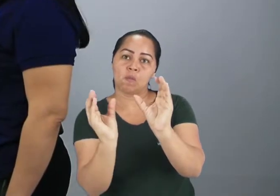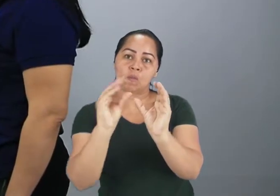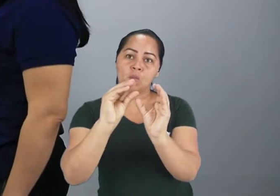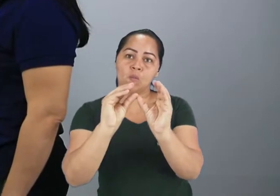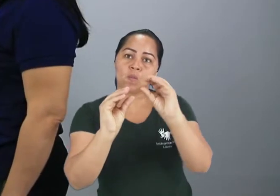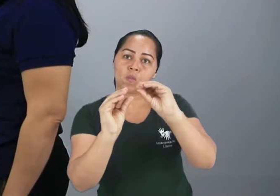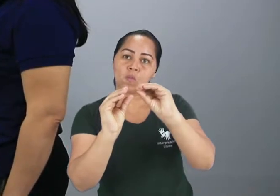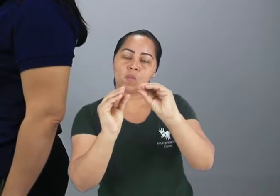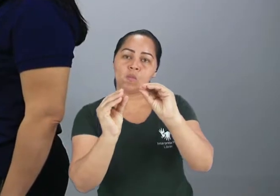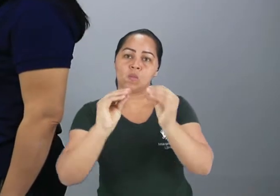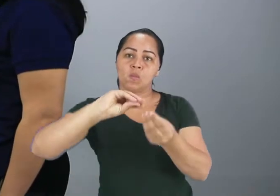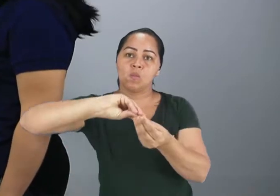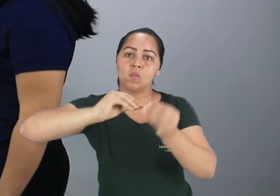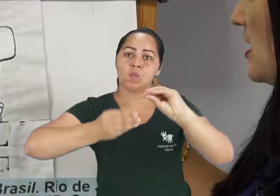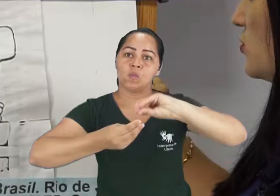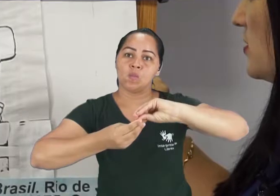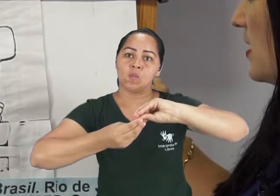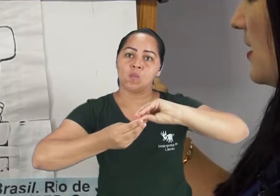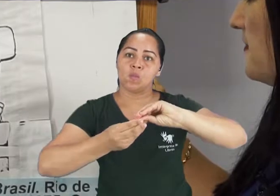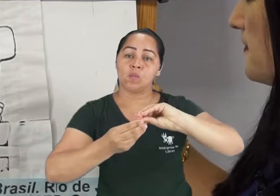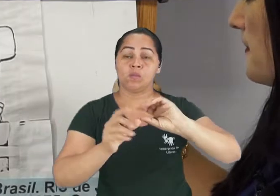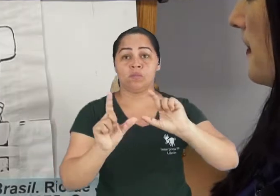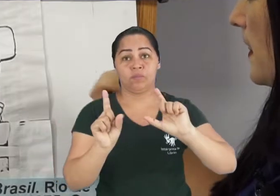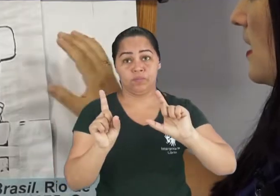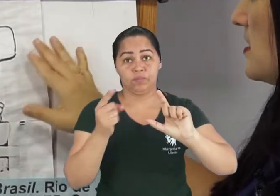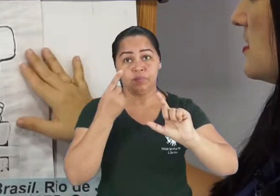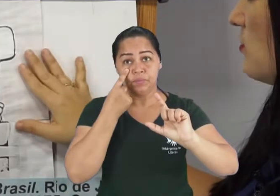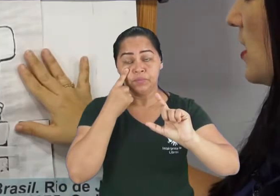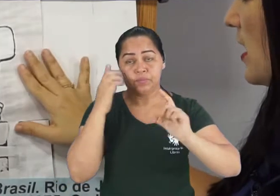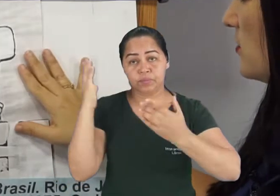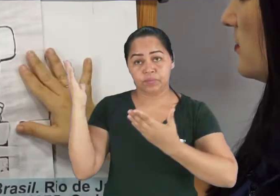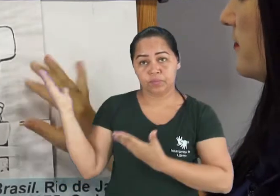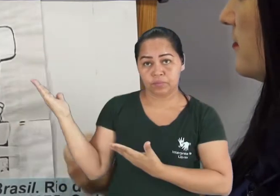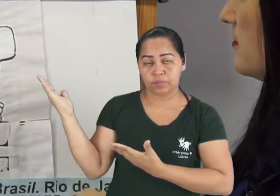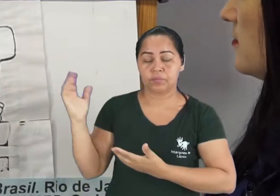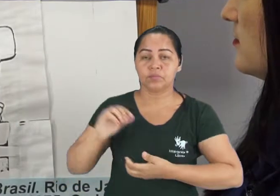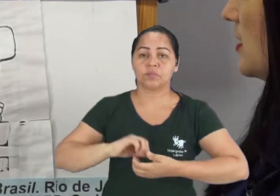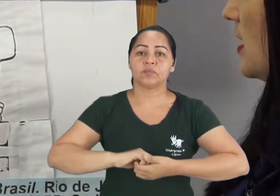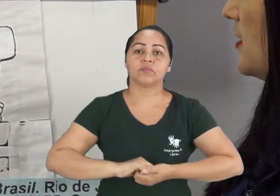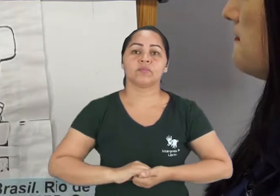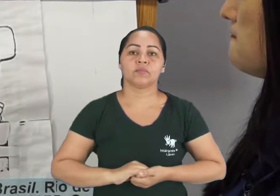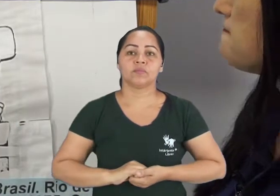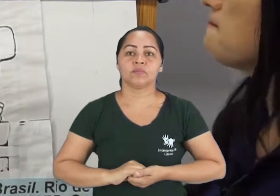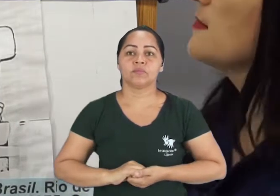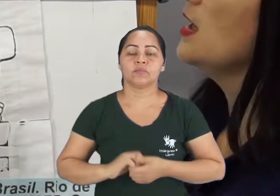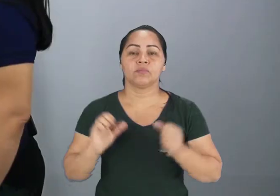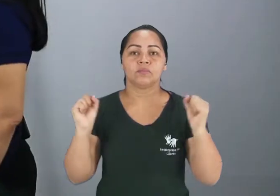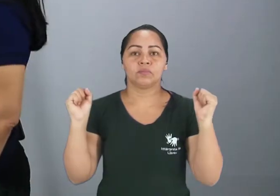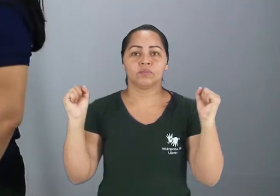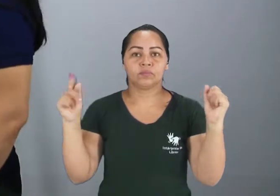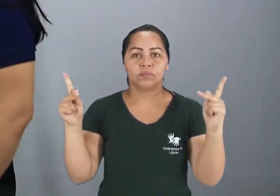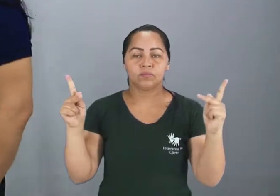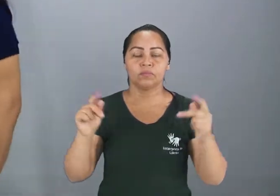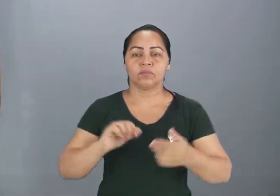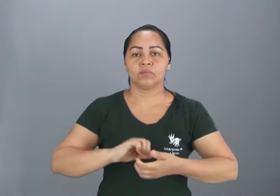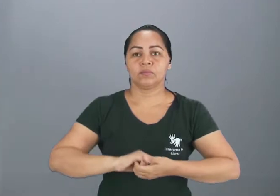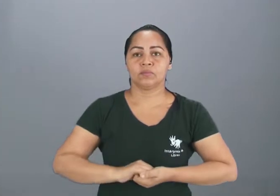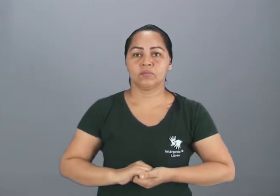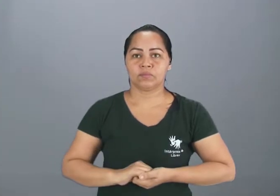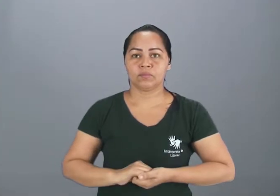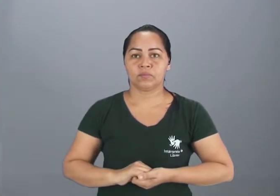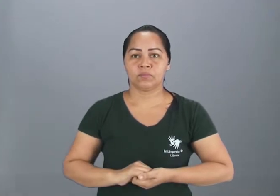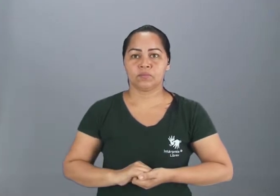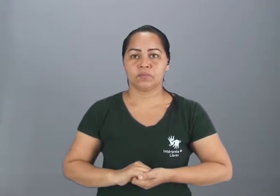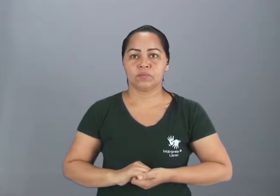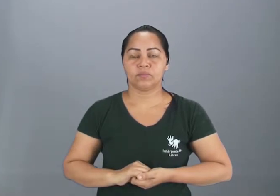de quebra-cabeça, se você observar bem a imagem, tá? Isso é um carto, ok? Então, vamos lá.